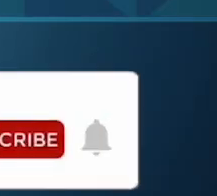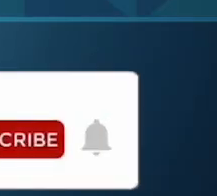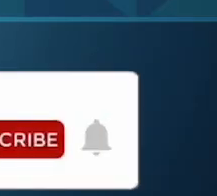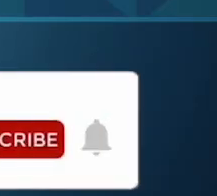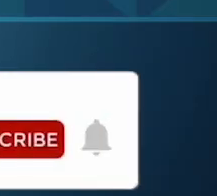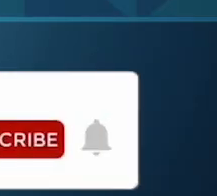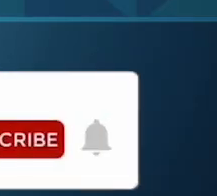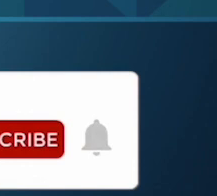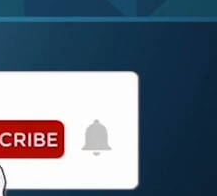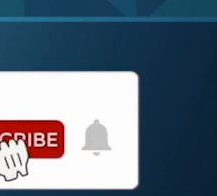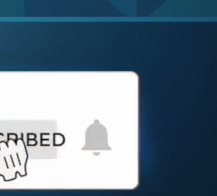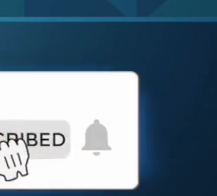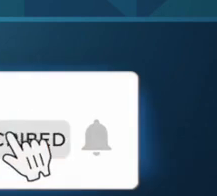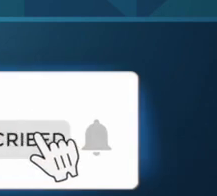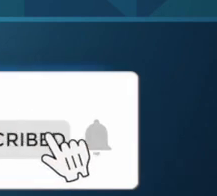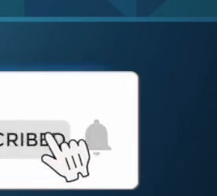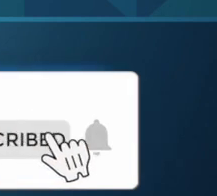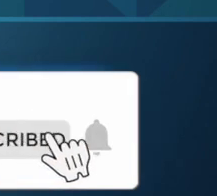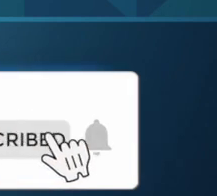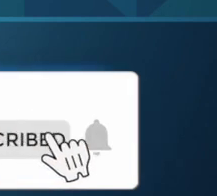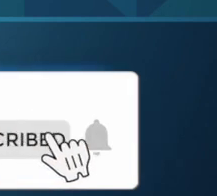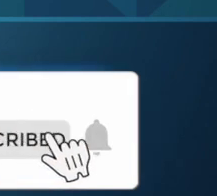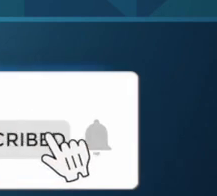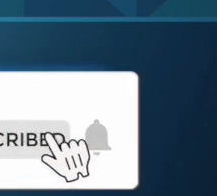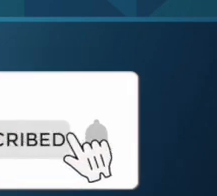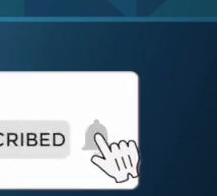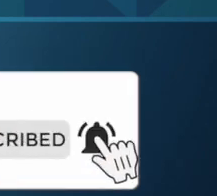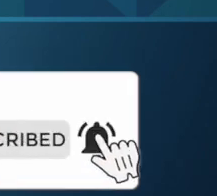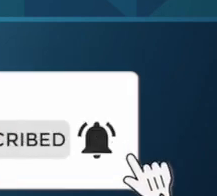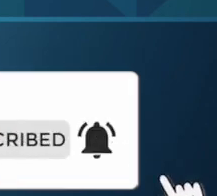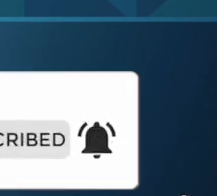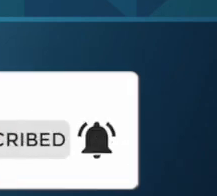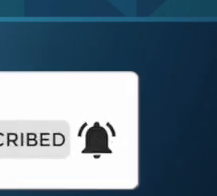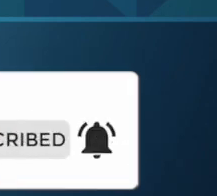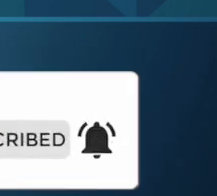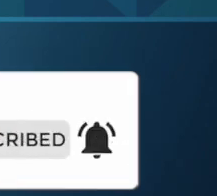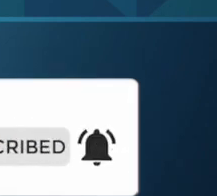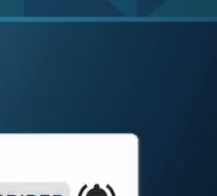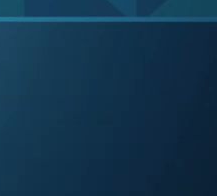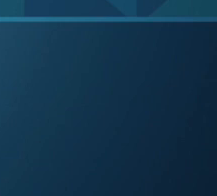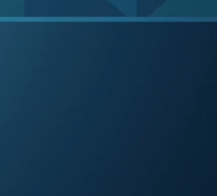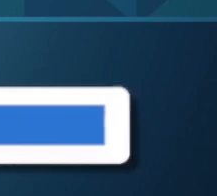atuais, keta haluha inscreva iha kanal RTTL, hanehang butang